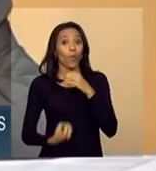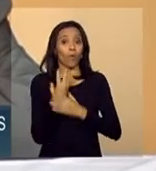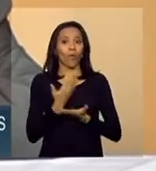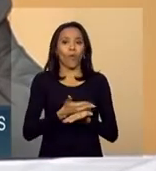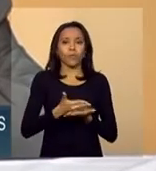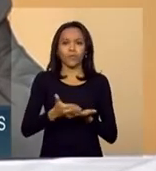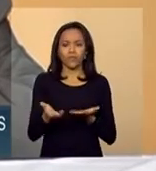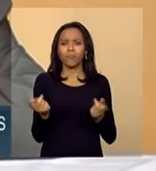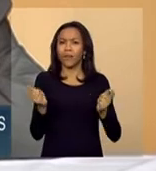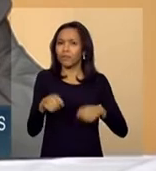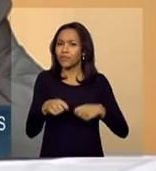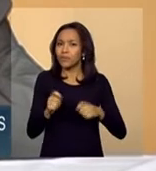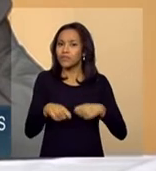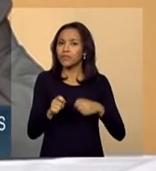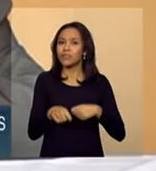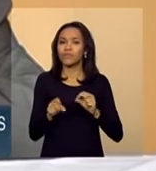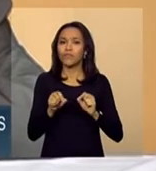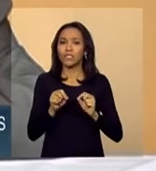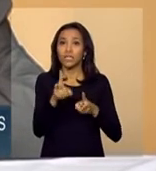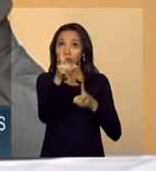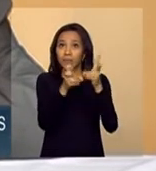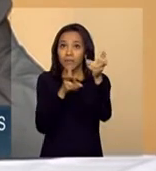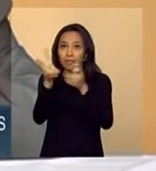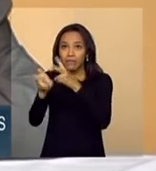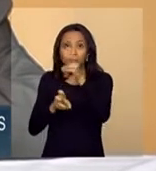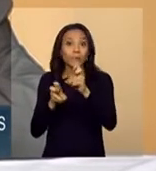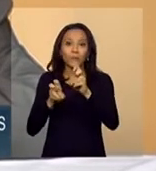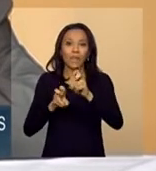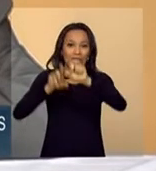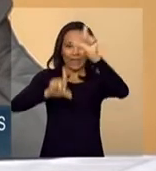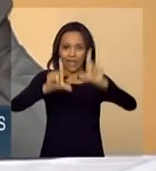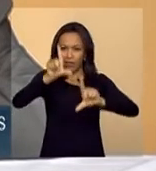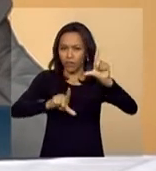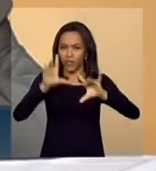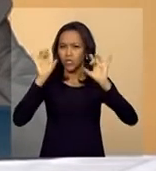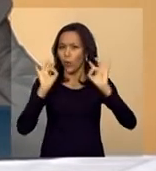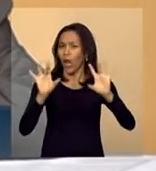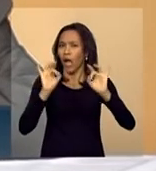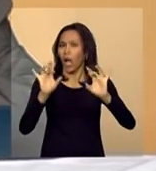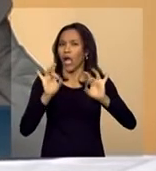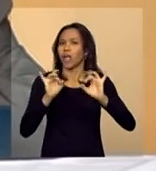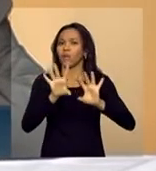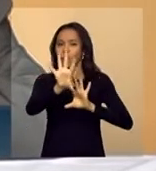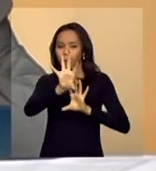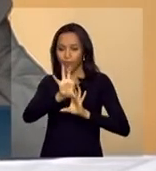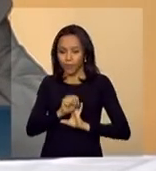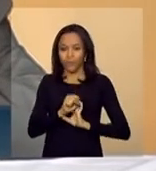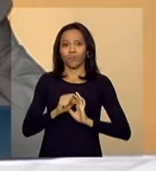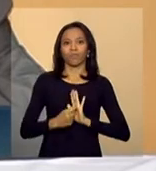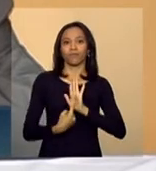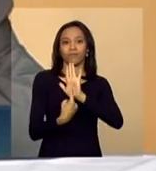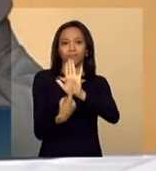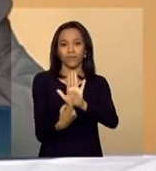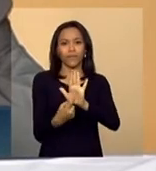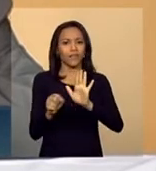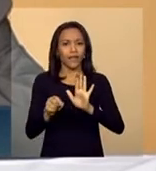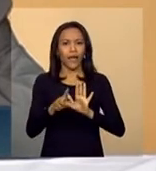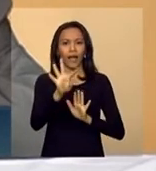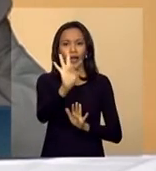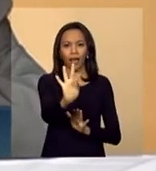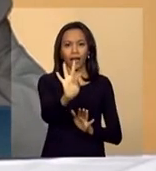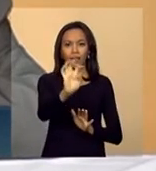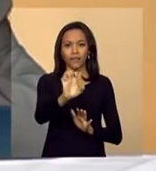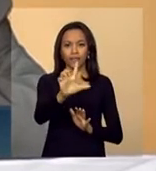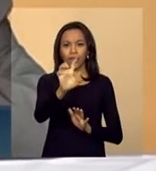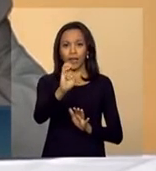capacidade, que é para atendimento de sinais de TV em alta definição, que vai propiciar que a Telebrás tenha já, se não a maior,